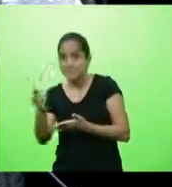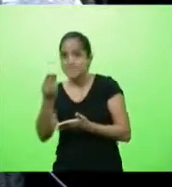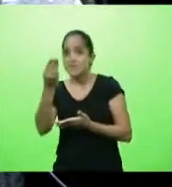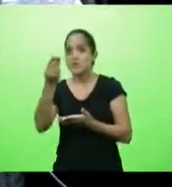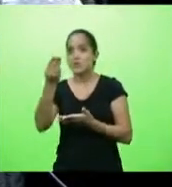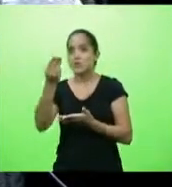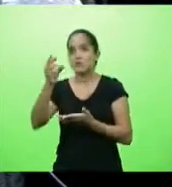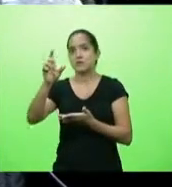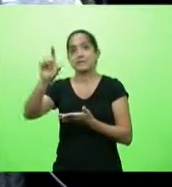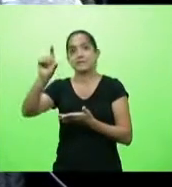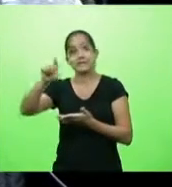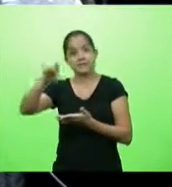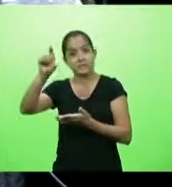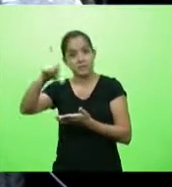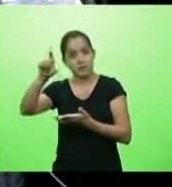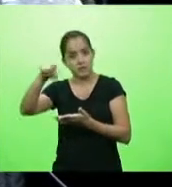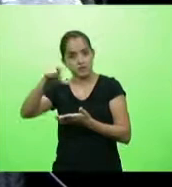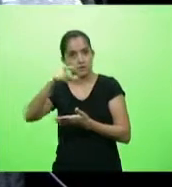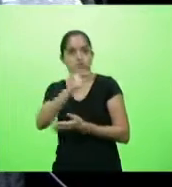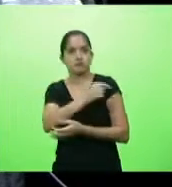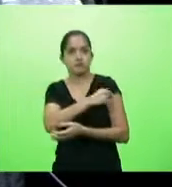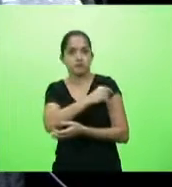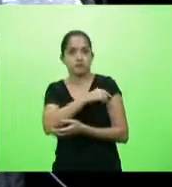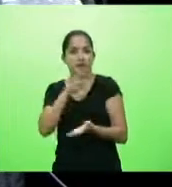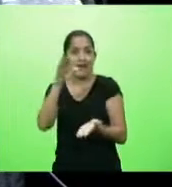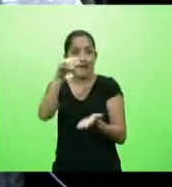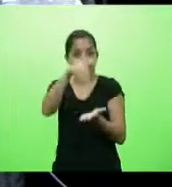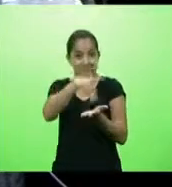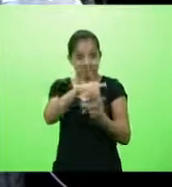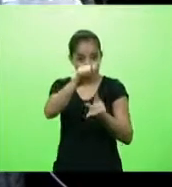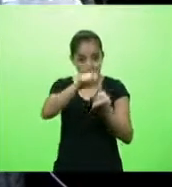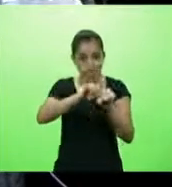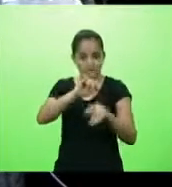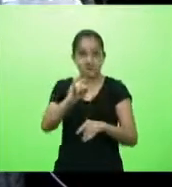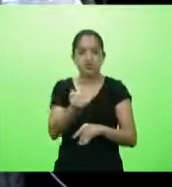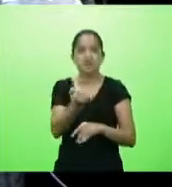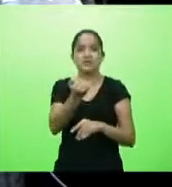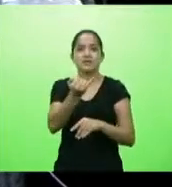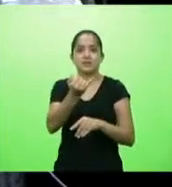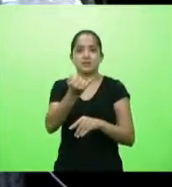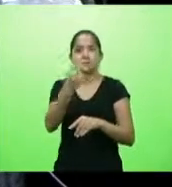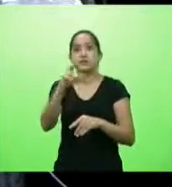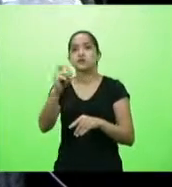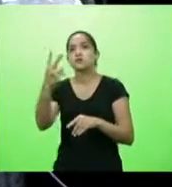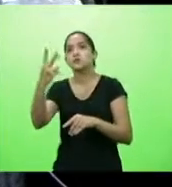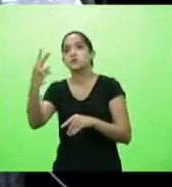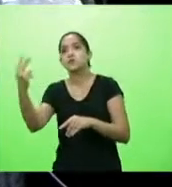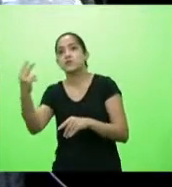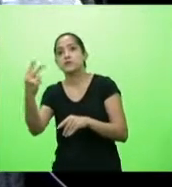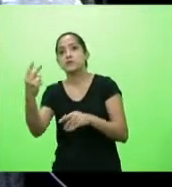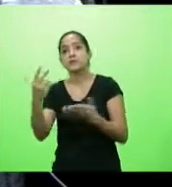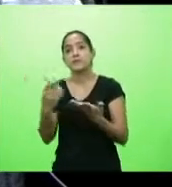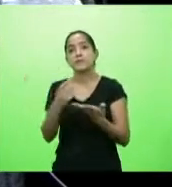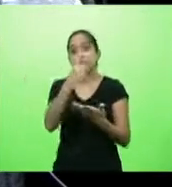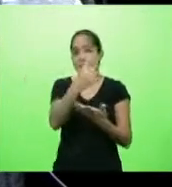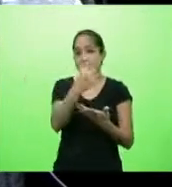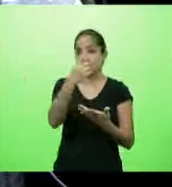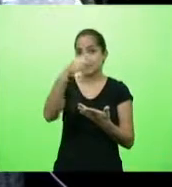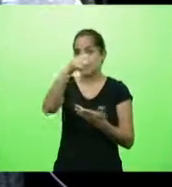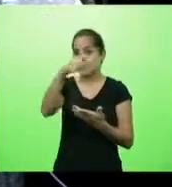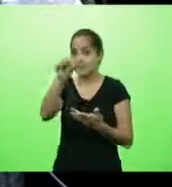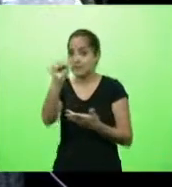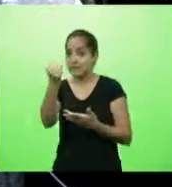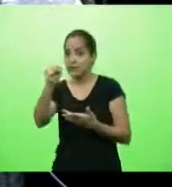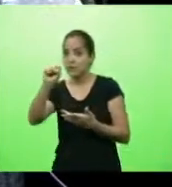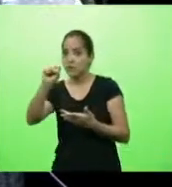doses para até janeiro de 2022 e mais 178 milhões